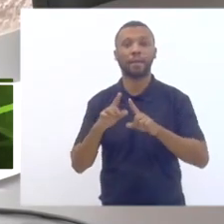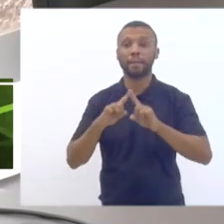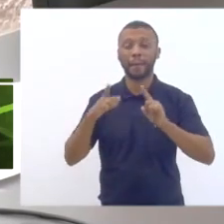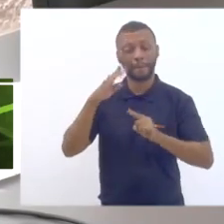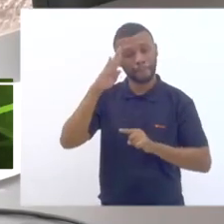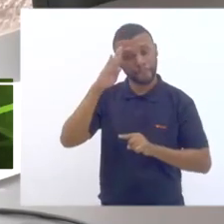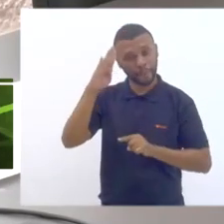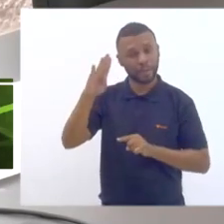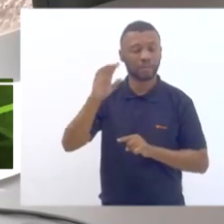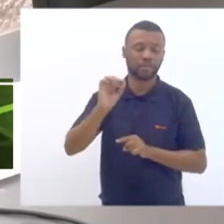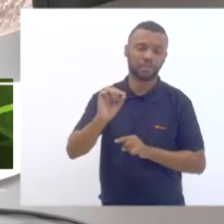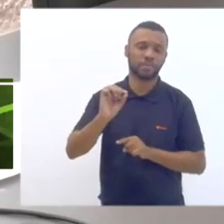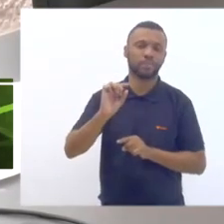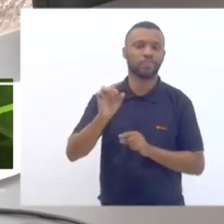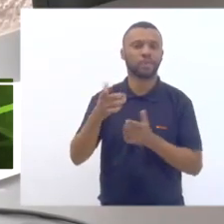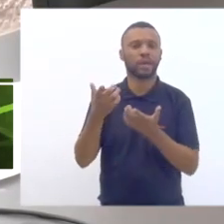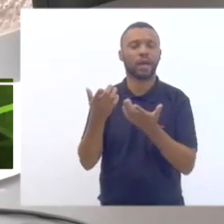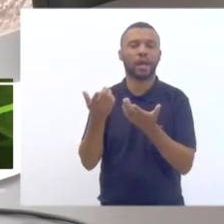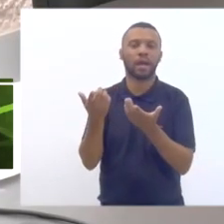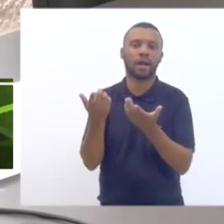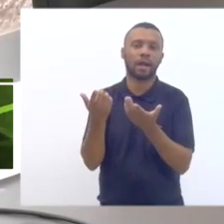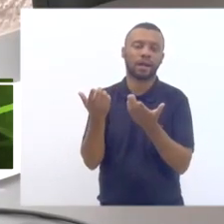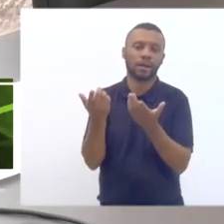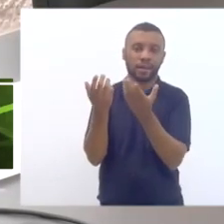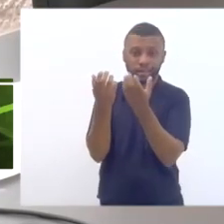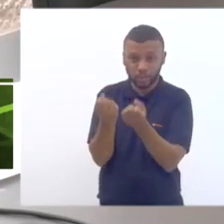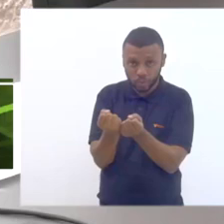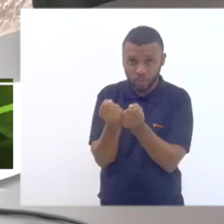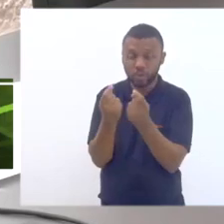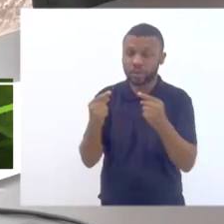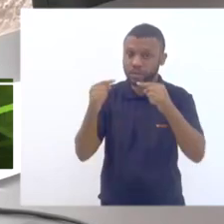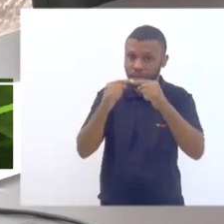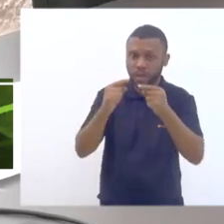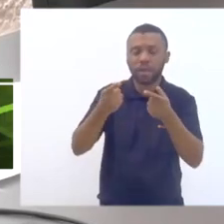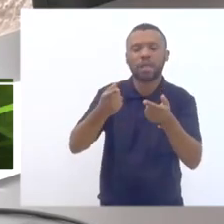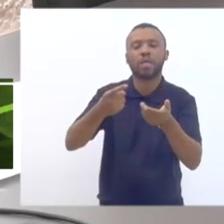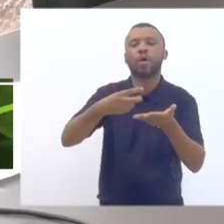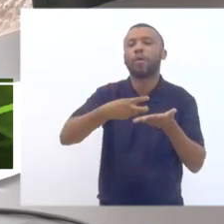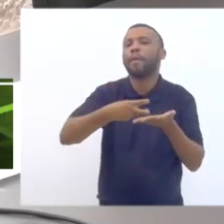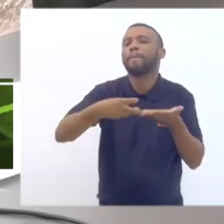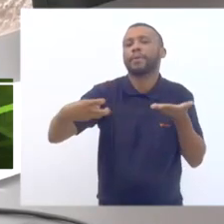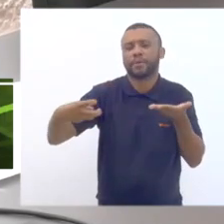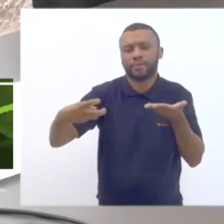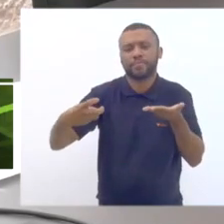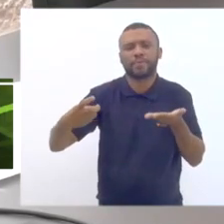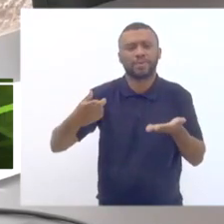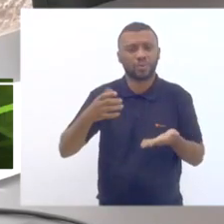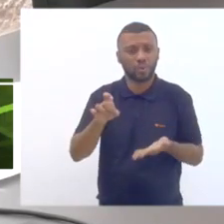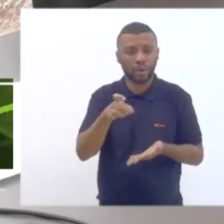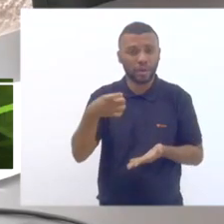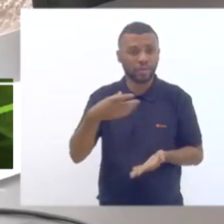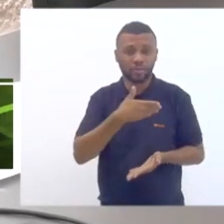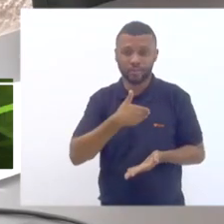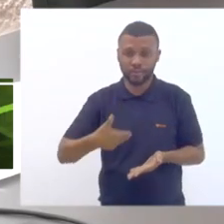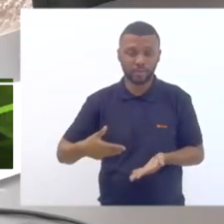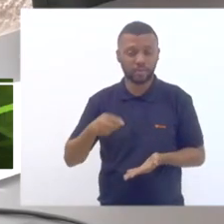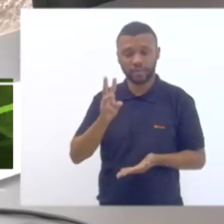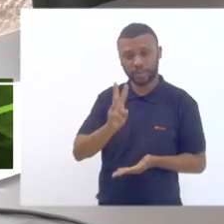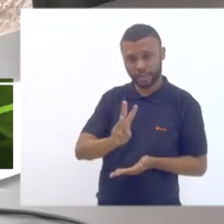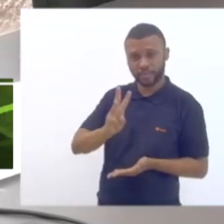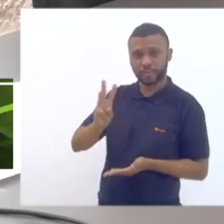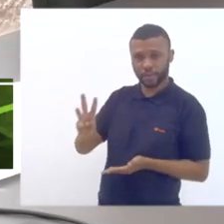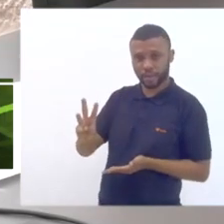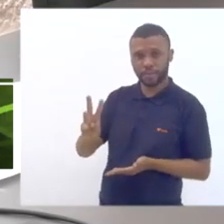na admissibilidade do impeachment do então governador Wilson Witzel, visto que ele